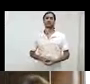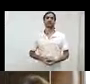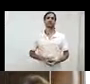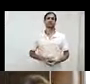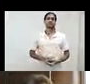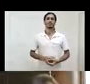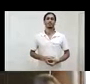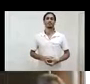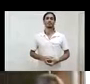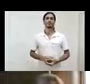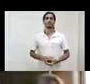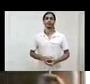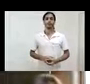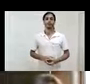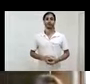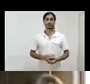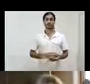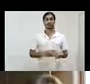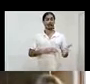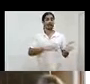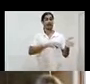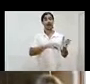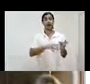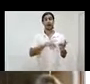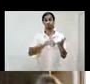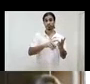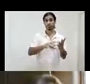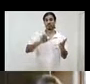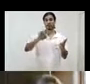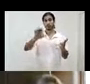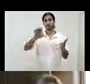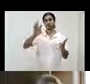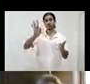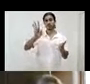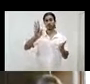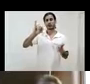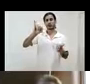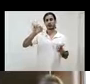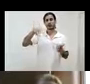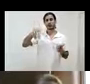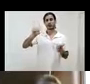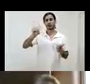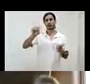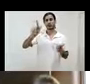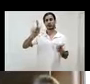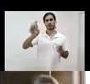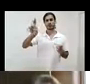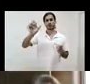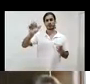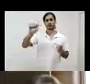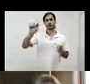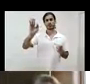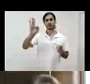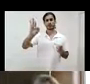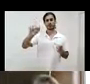etnografia. e tentar juntar tudo isso. Vou fazer uma problematização, que